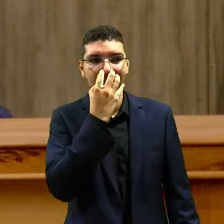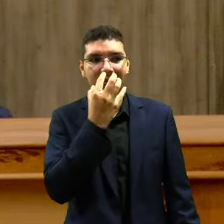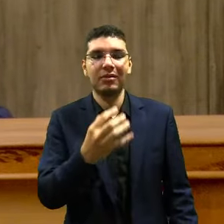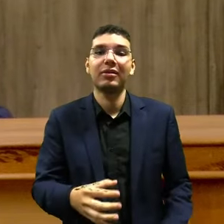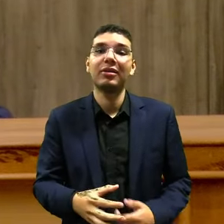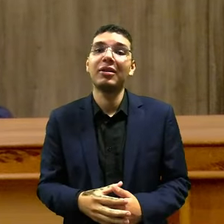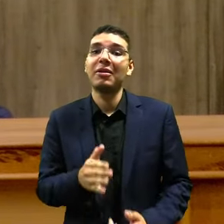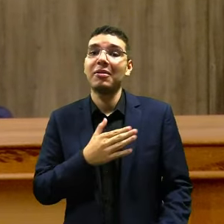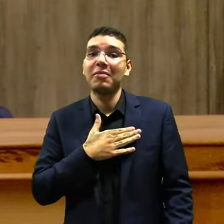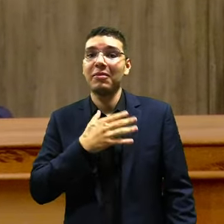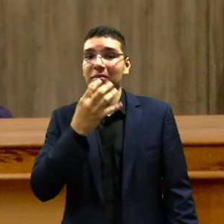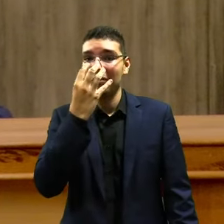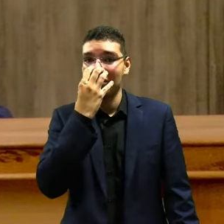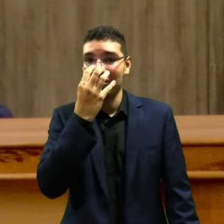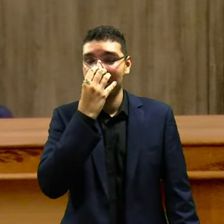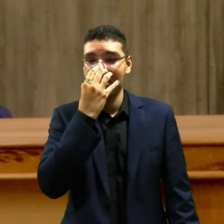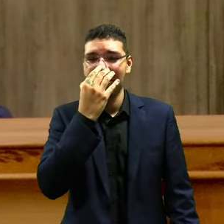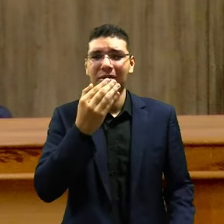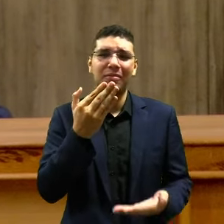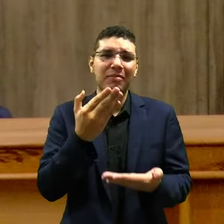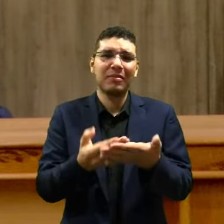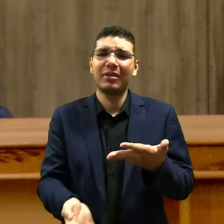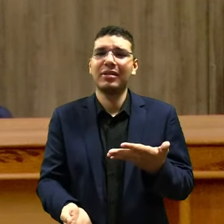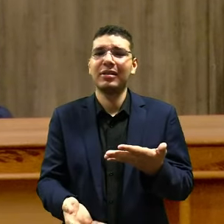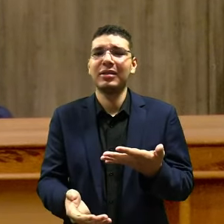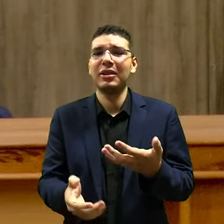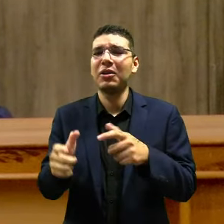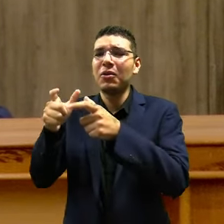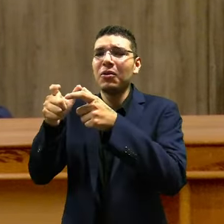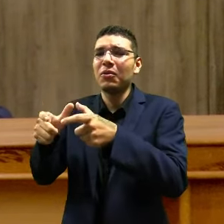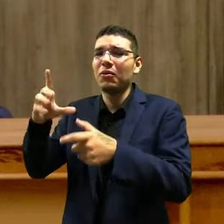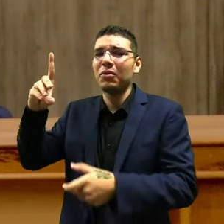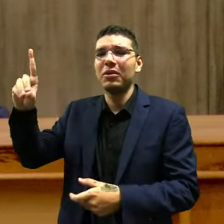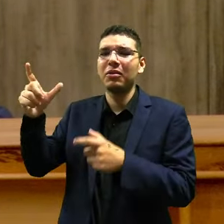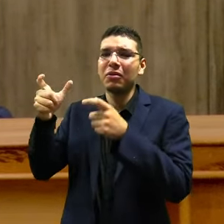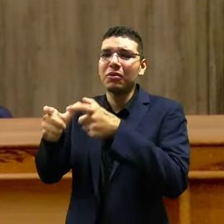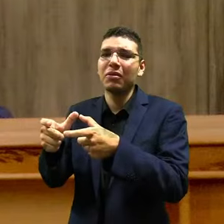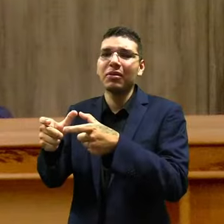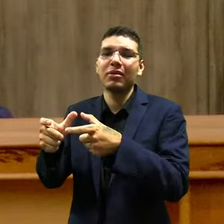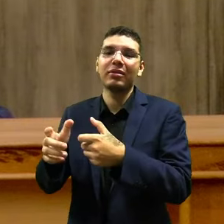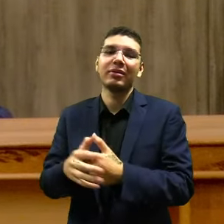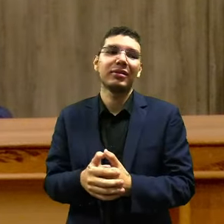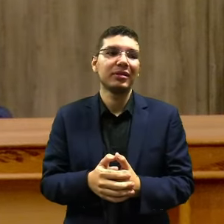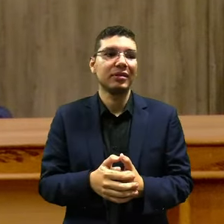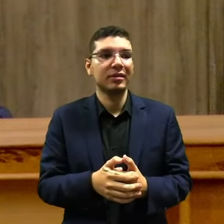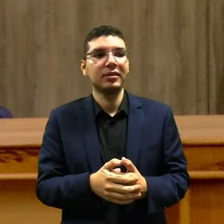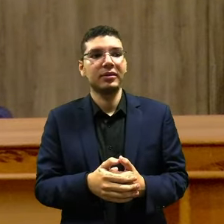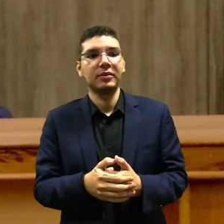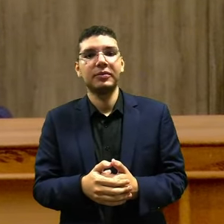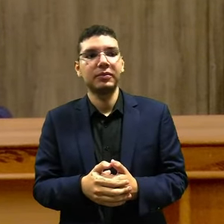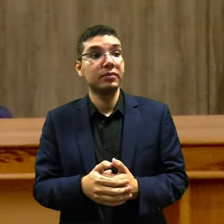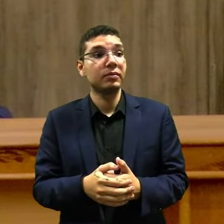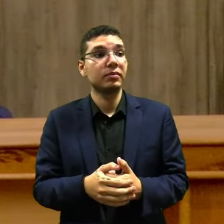tinha morrido aí lá vai eu é irmão Deus lhe console Deus lhe ajude é assim